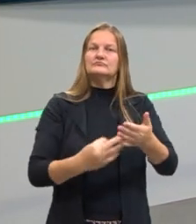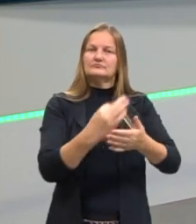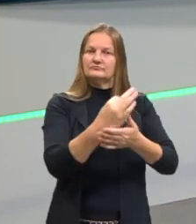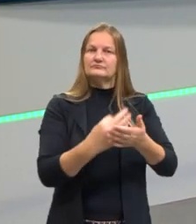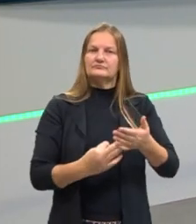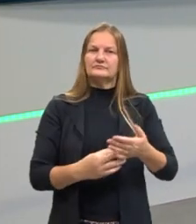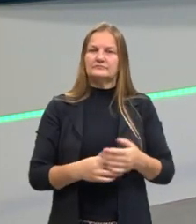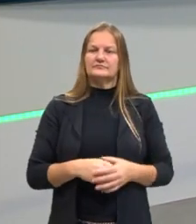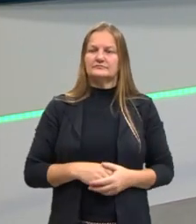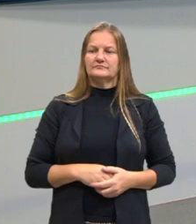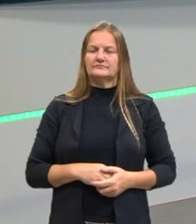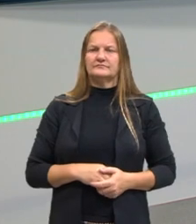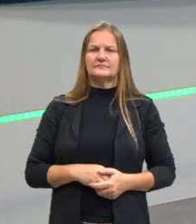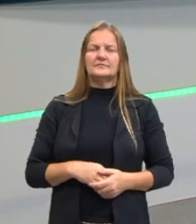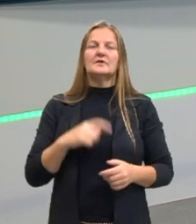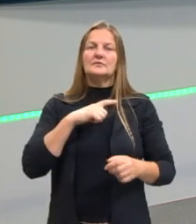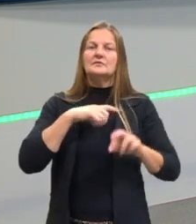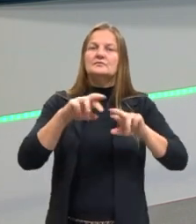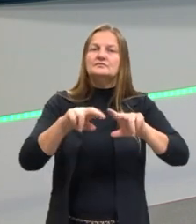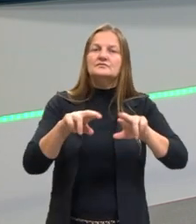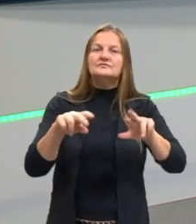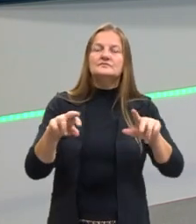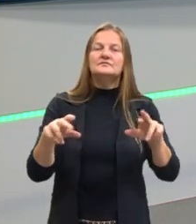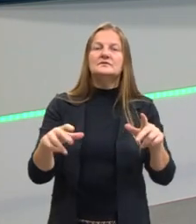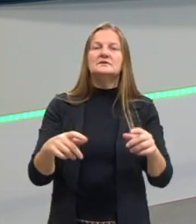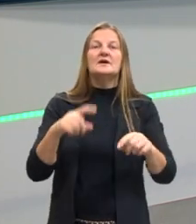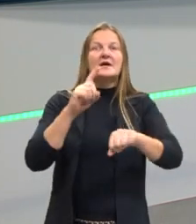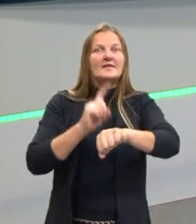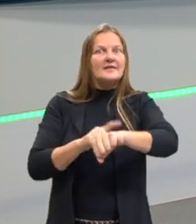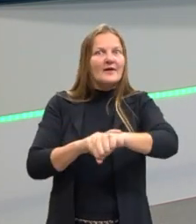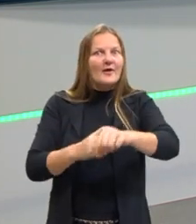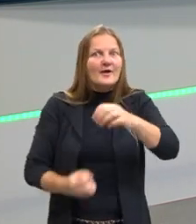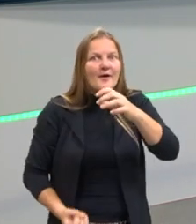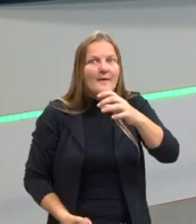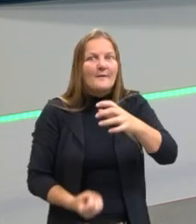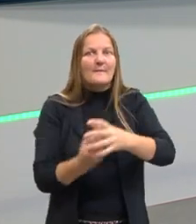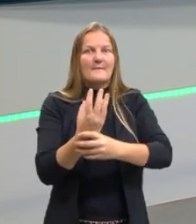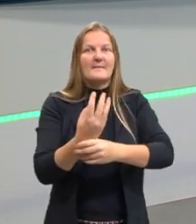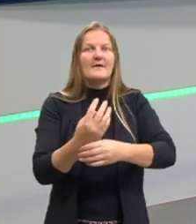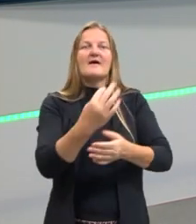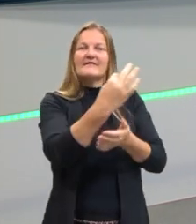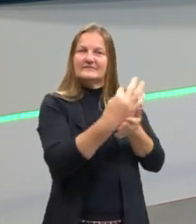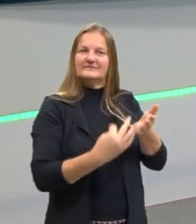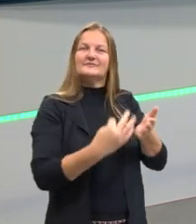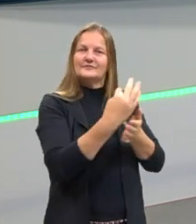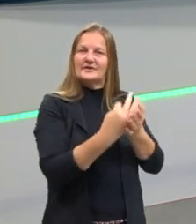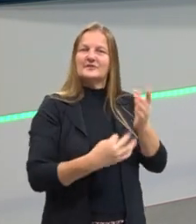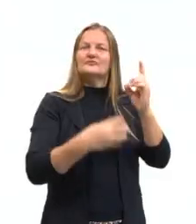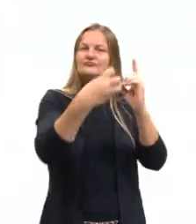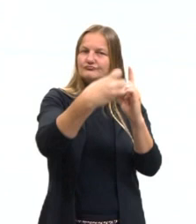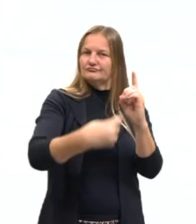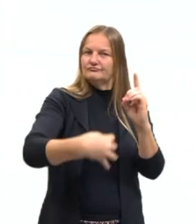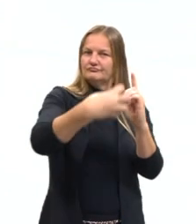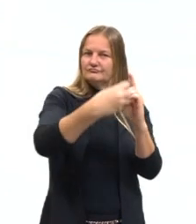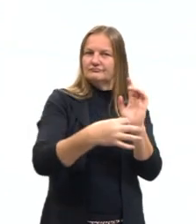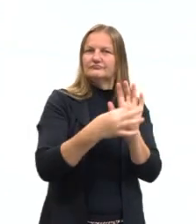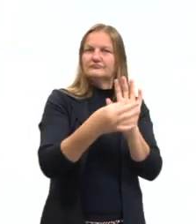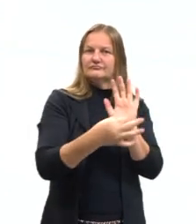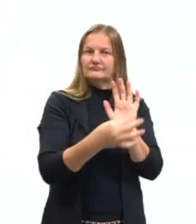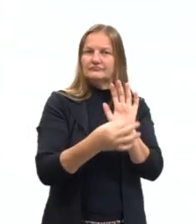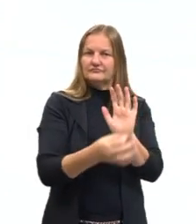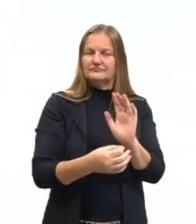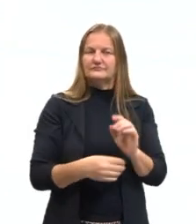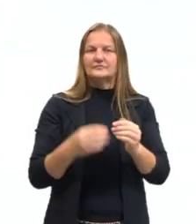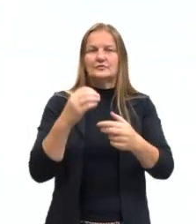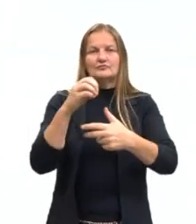Essa vai ser a diferença na hora de eu produzir o meu texto dissertativo argumentativo para o